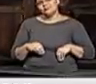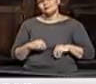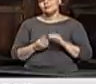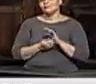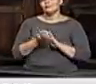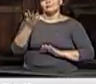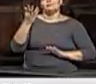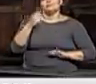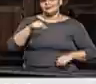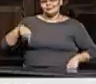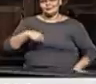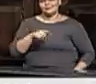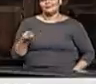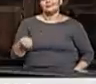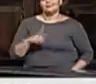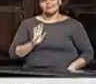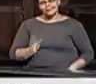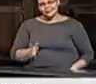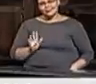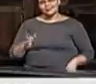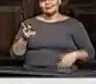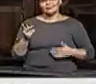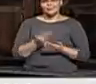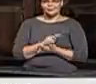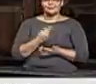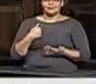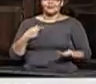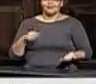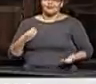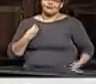Quantos de nós já passaram por isso?